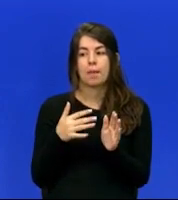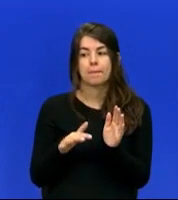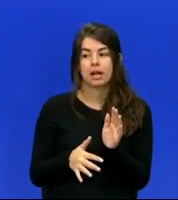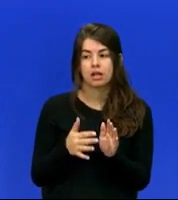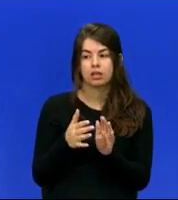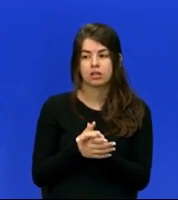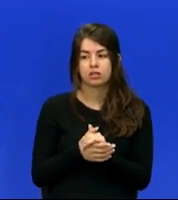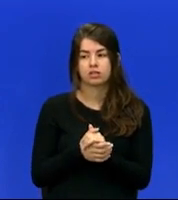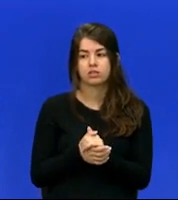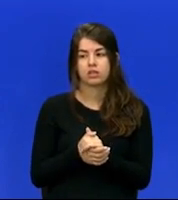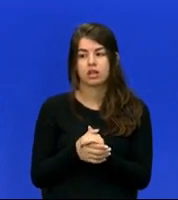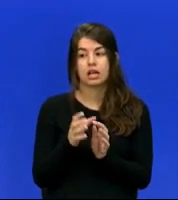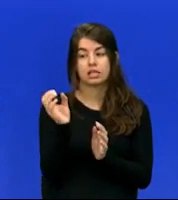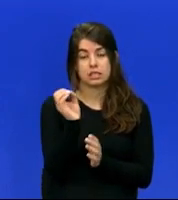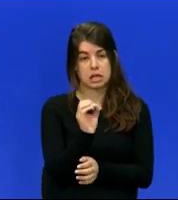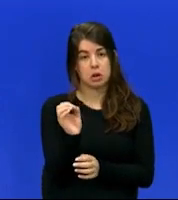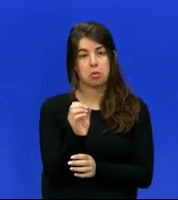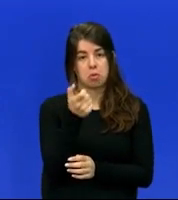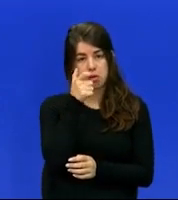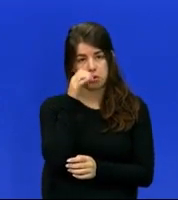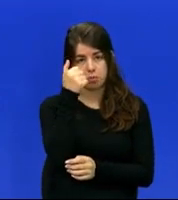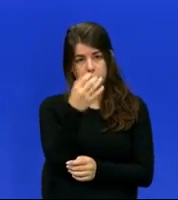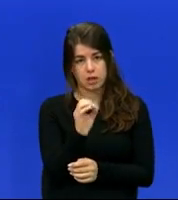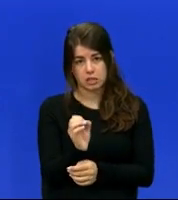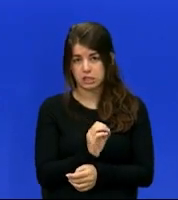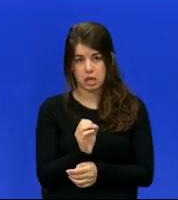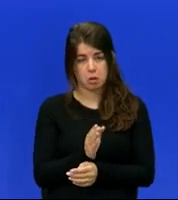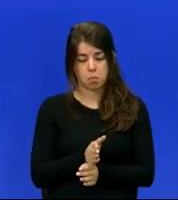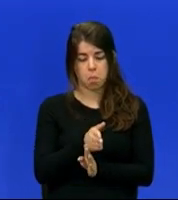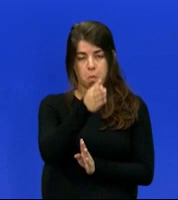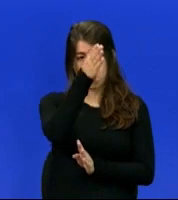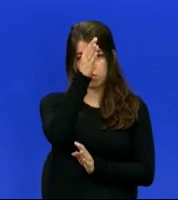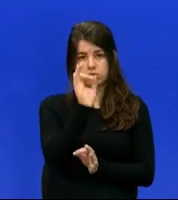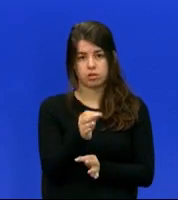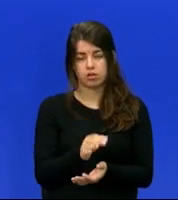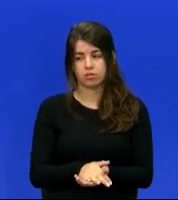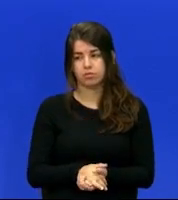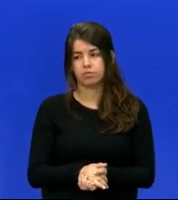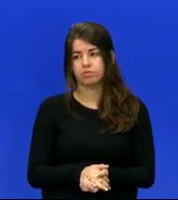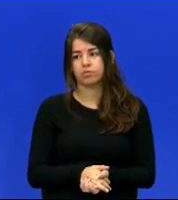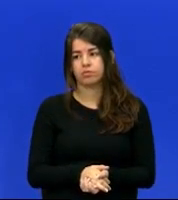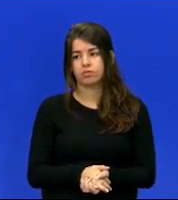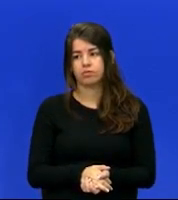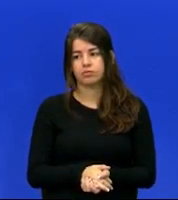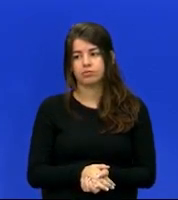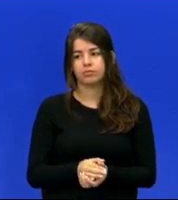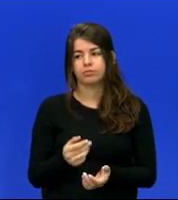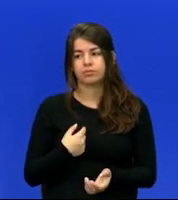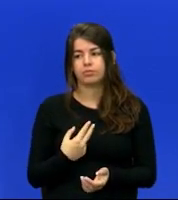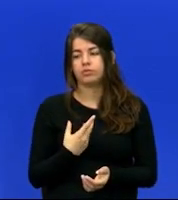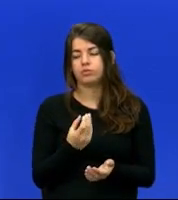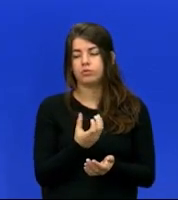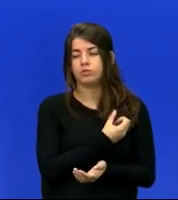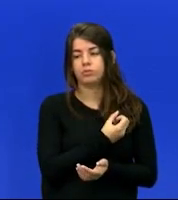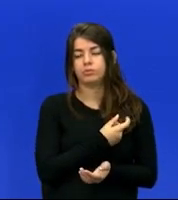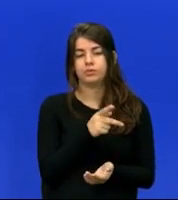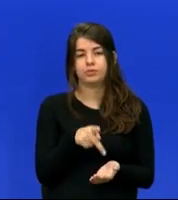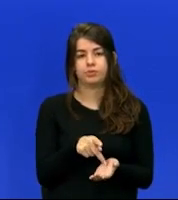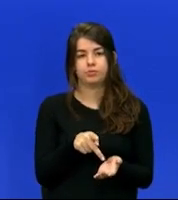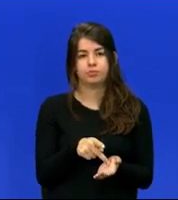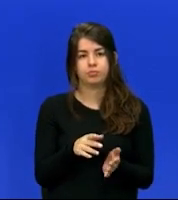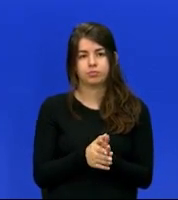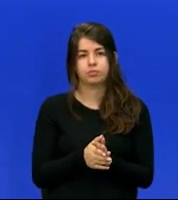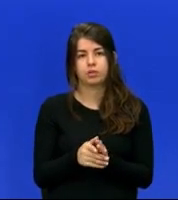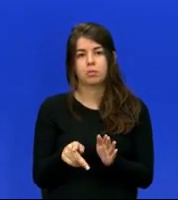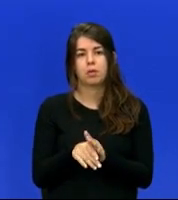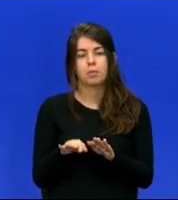média, onde eu tenho como representante igual a zero, nessa analogia do valor real com o meu valor